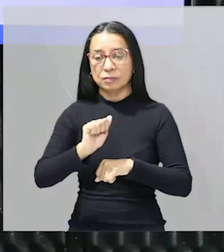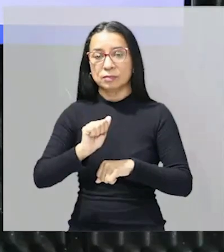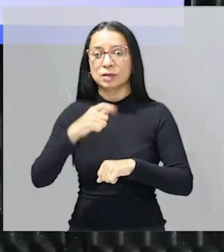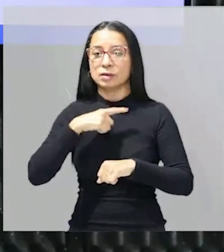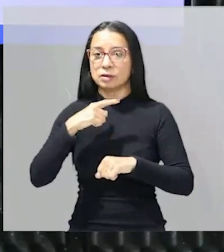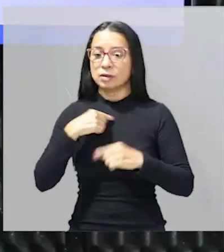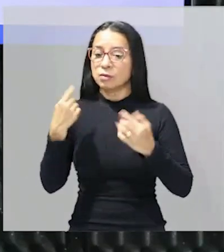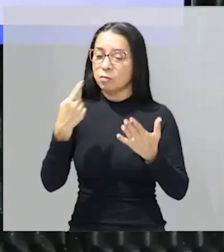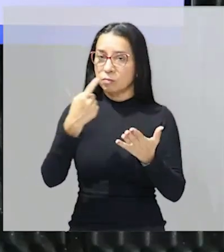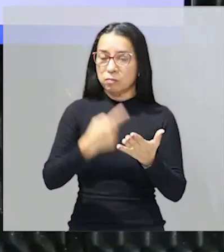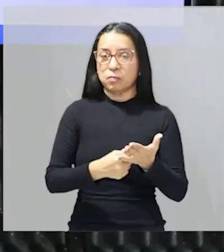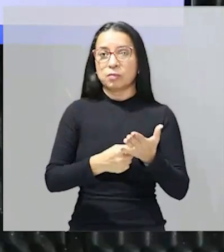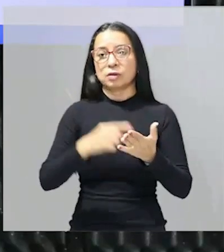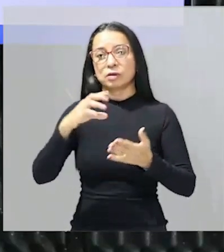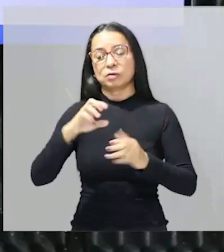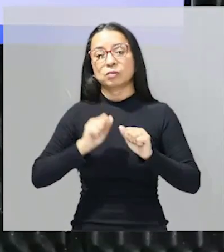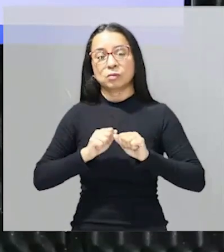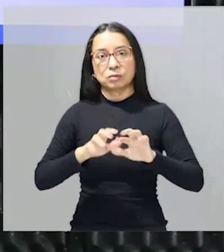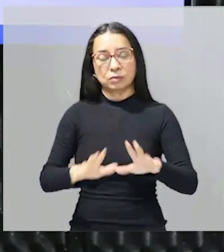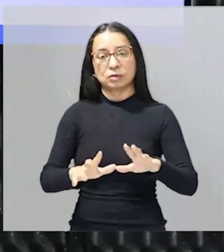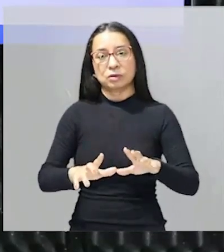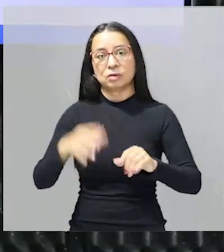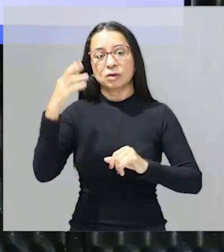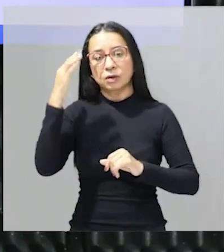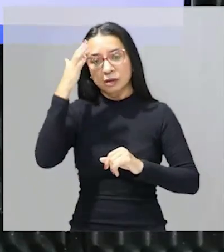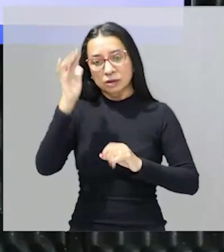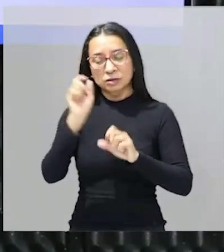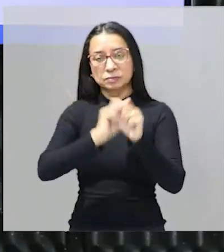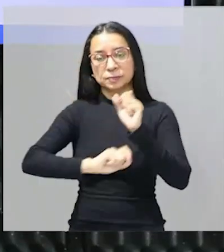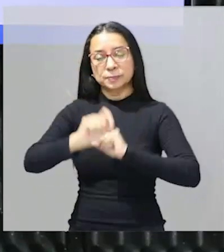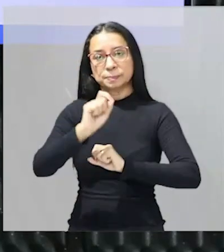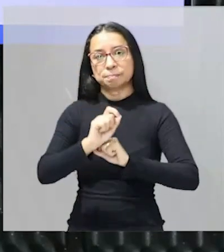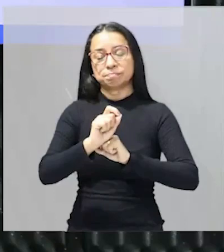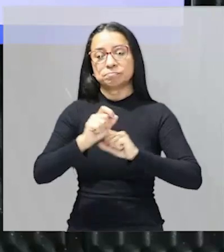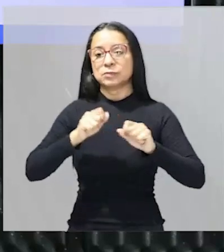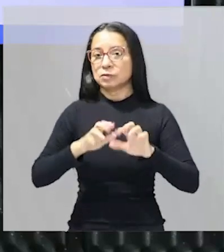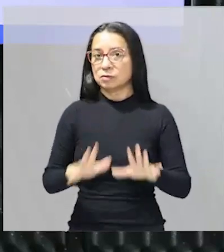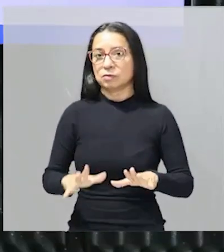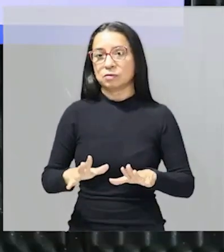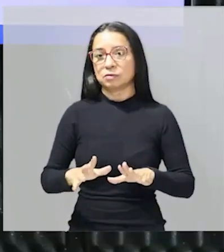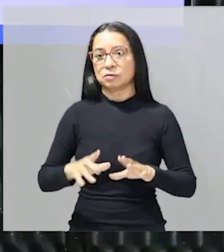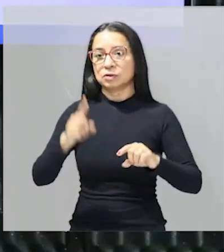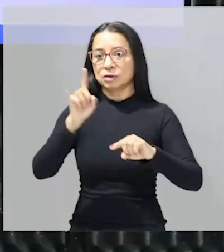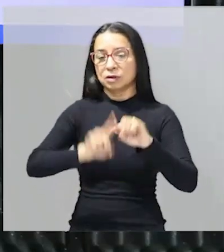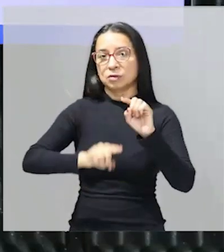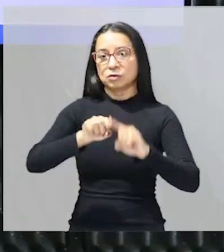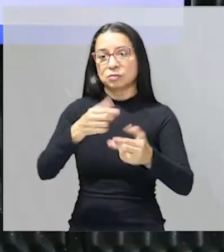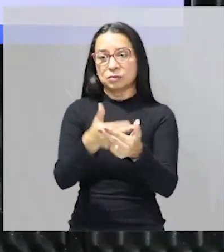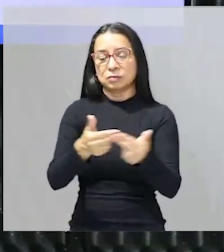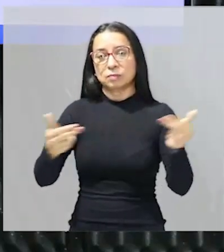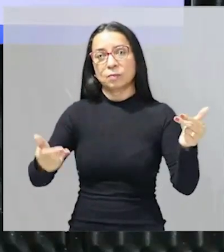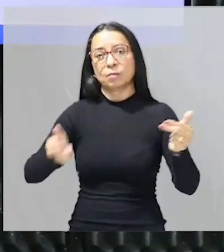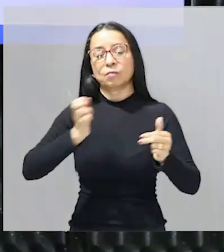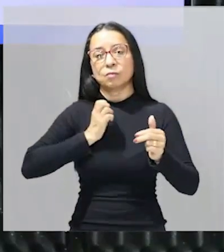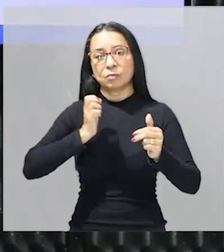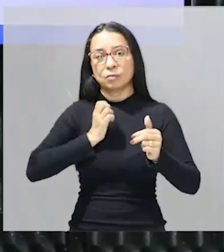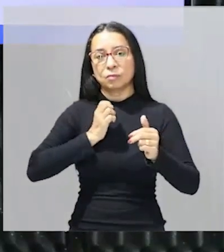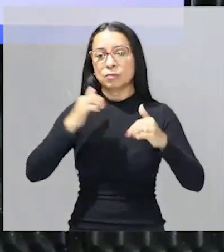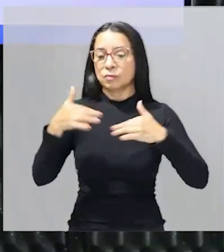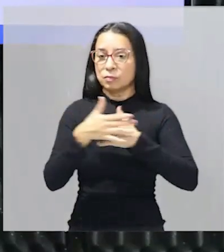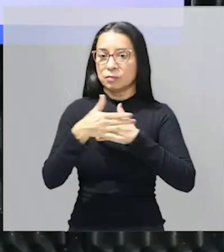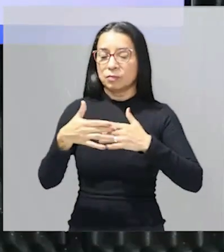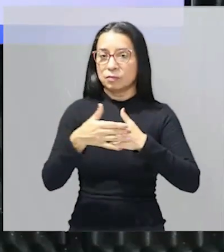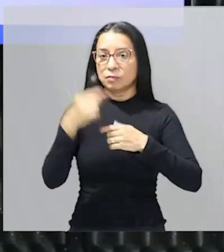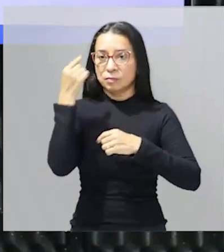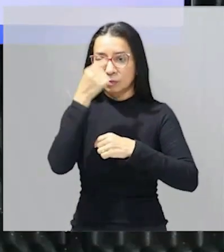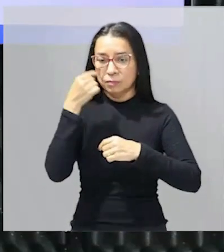colonial, a ideia de que a colônia é um instrumento de riqueza da metrópole, que a Espanha vai explorar,